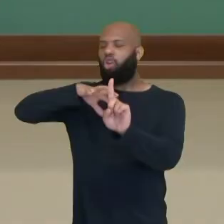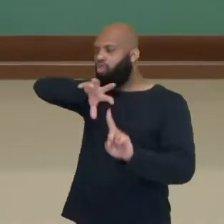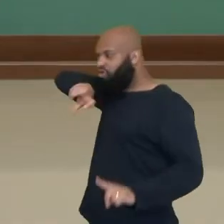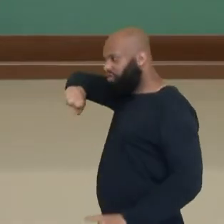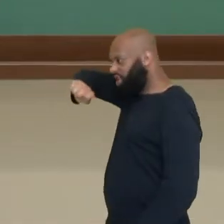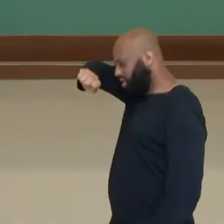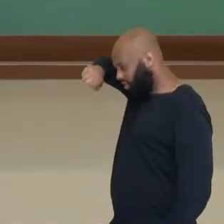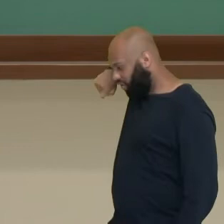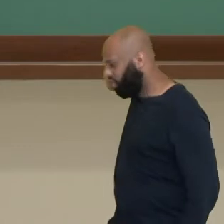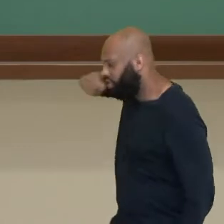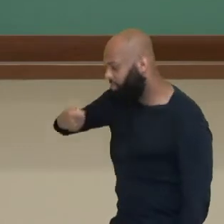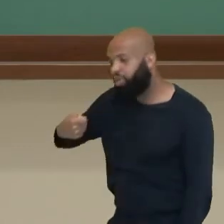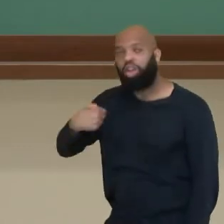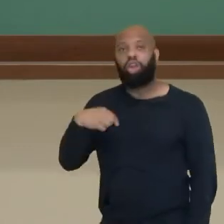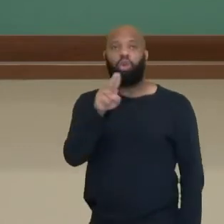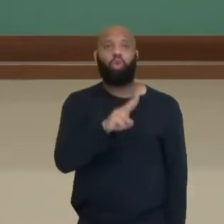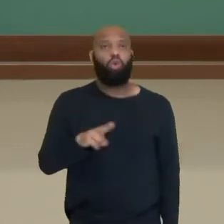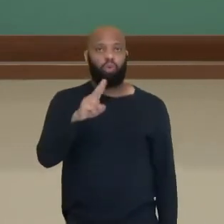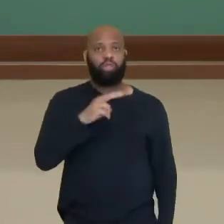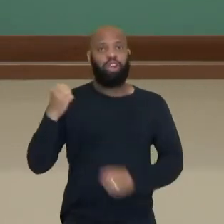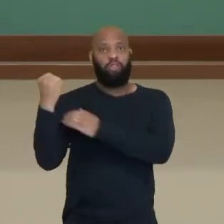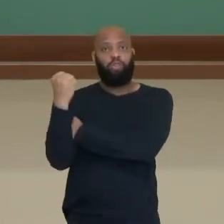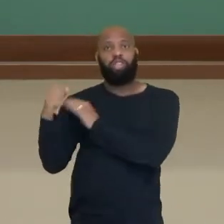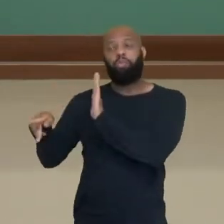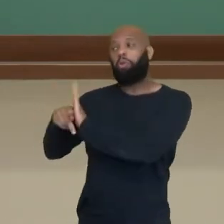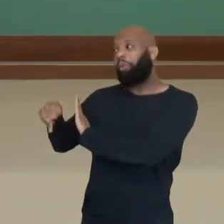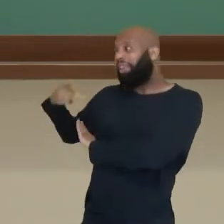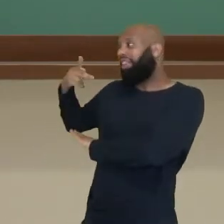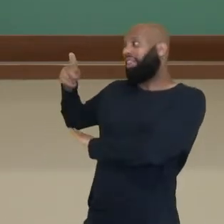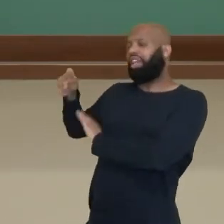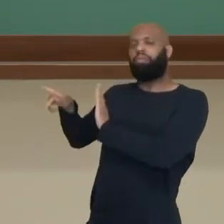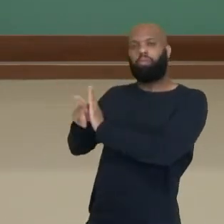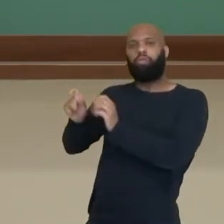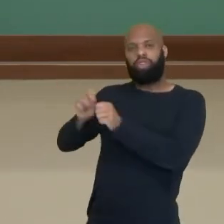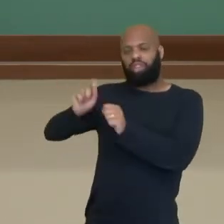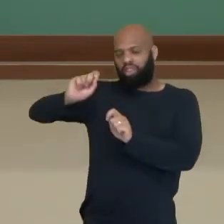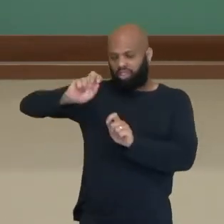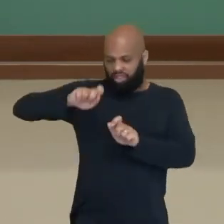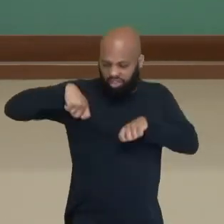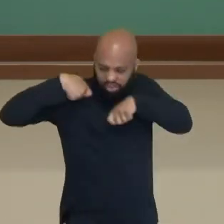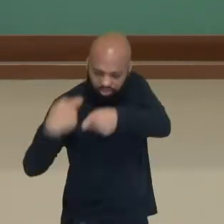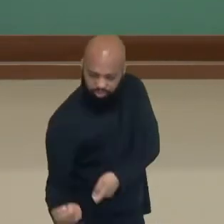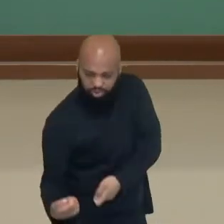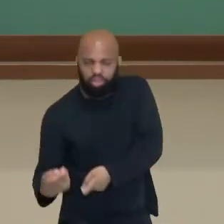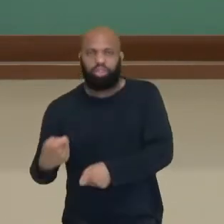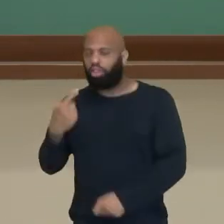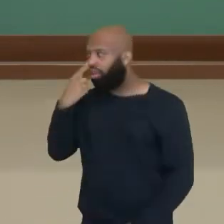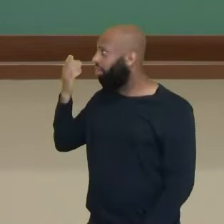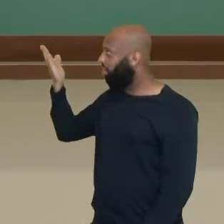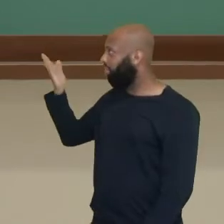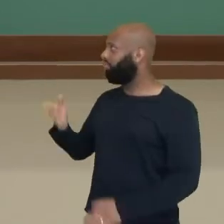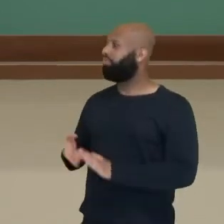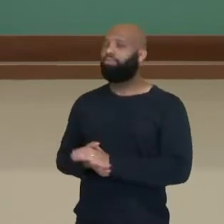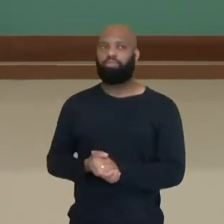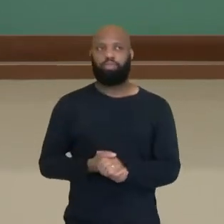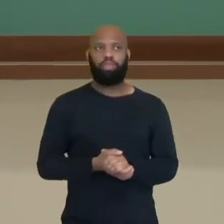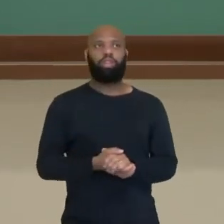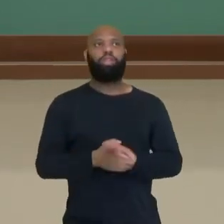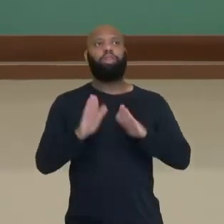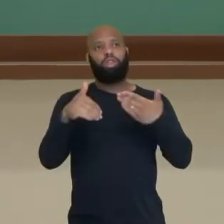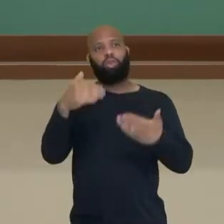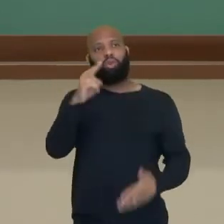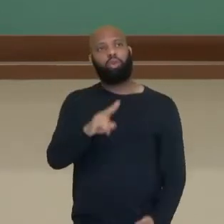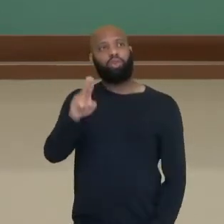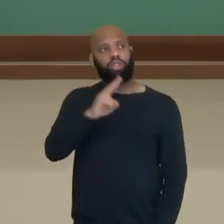corpo, eu vou empregar essa minha técnica do Aikido, normalmente agarrando e atirando ele contra o chão, utilizando